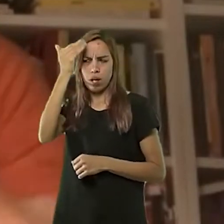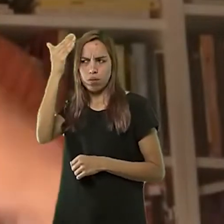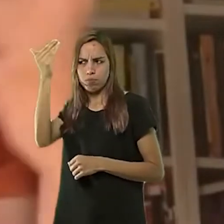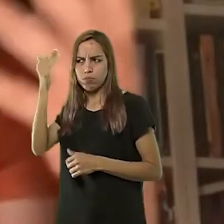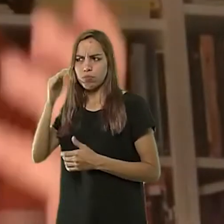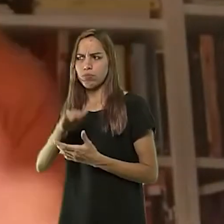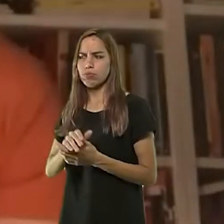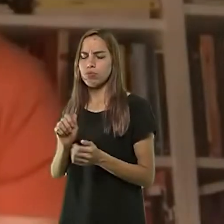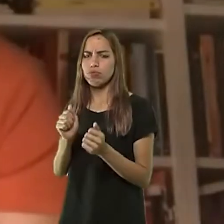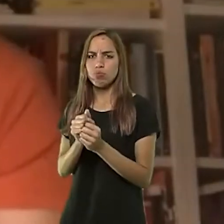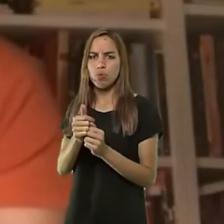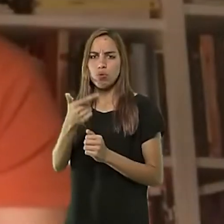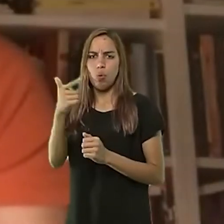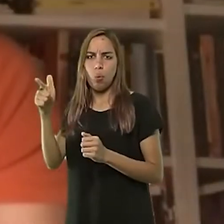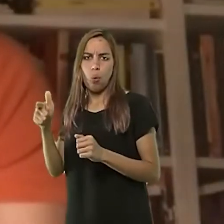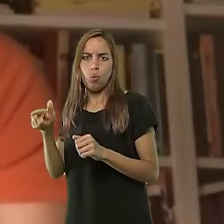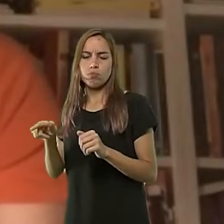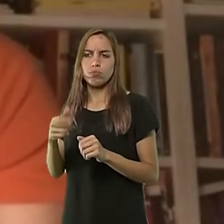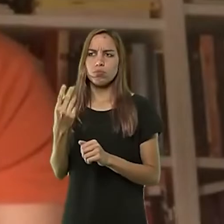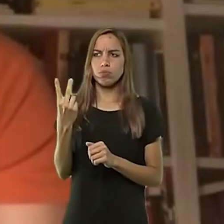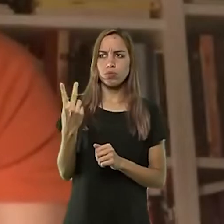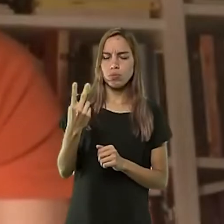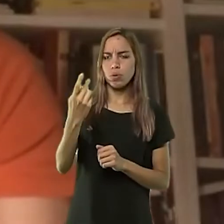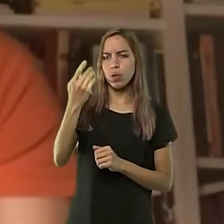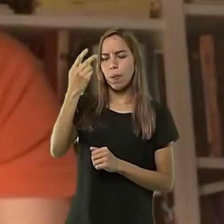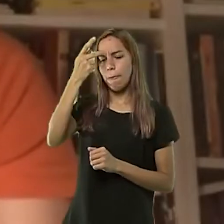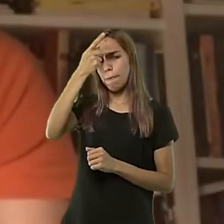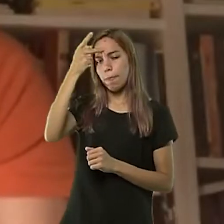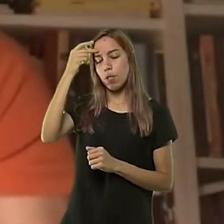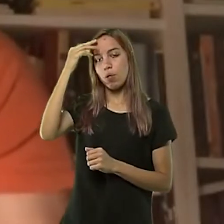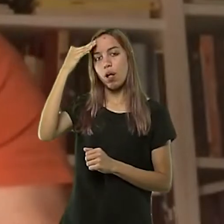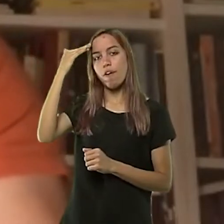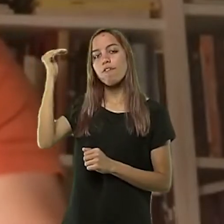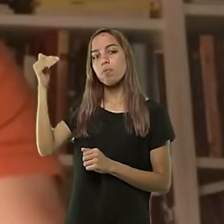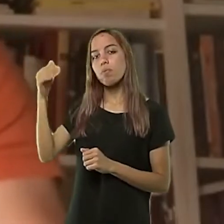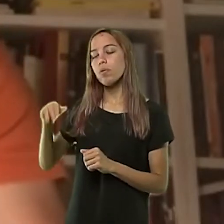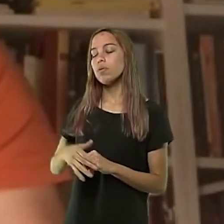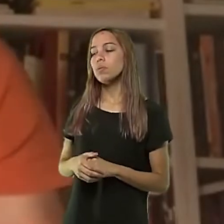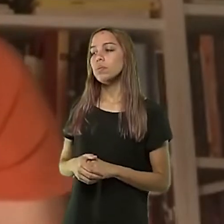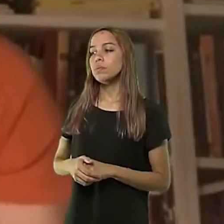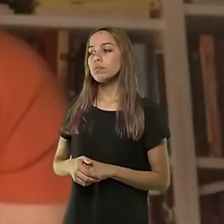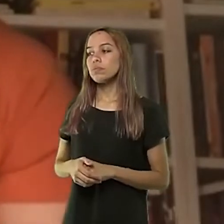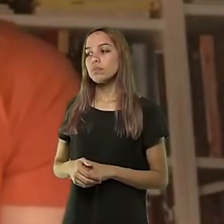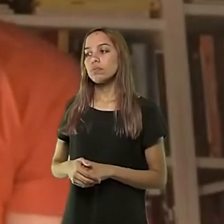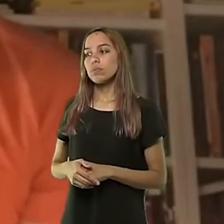Klimt, sendo Klimt o mais conhecido, portanto tem uma obra que